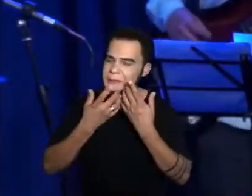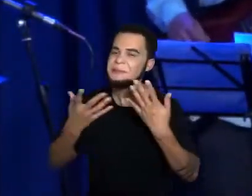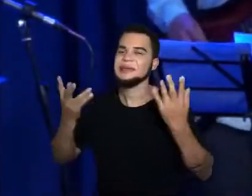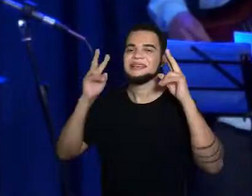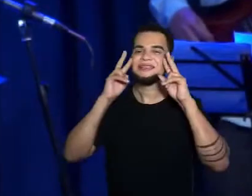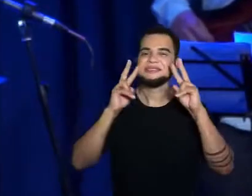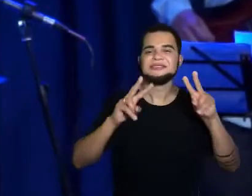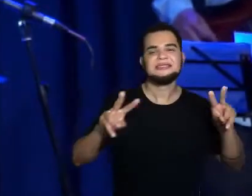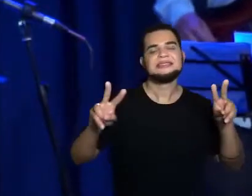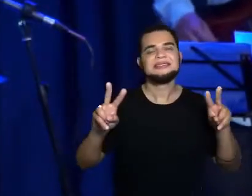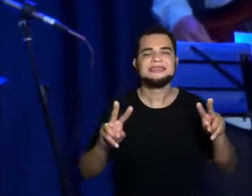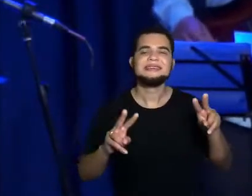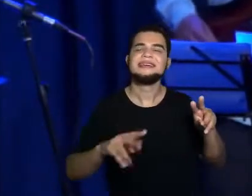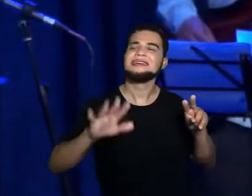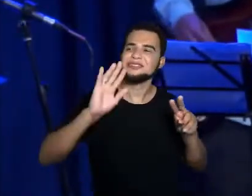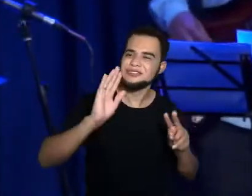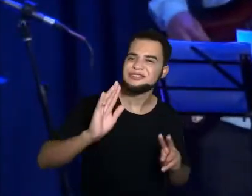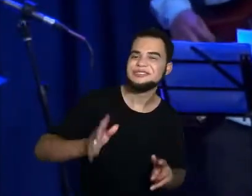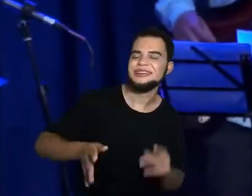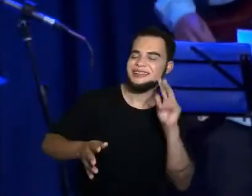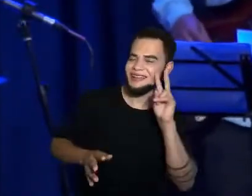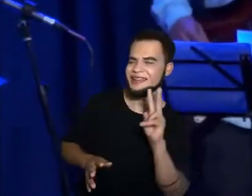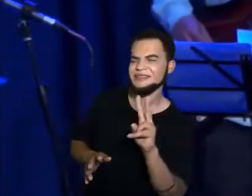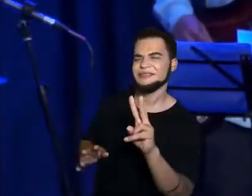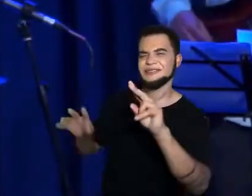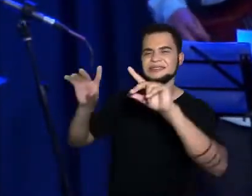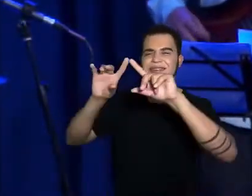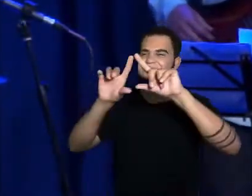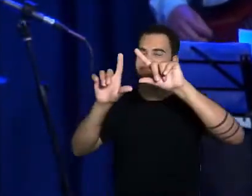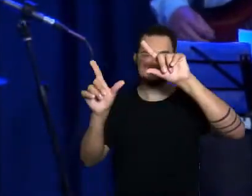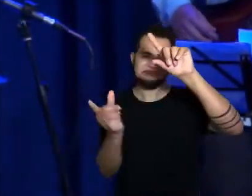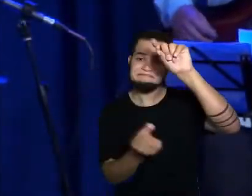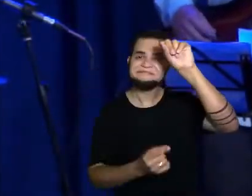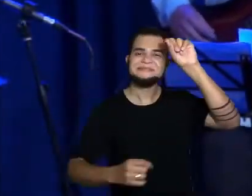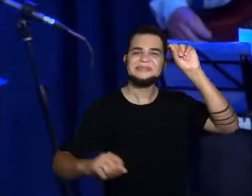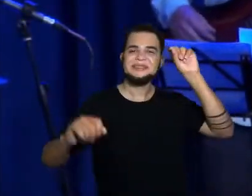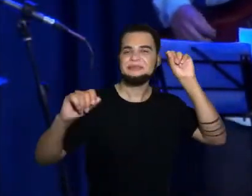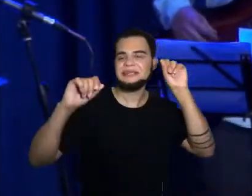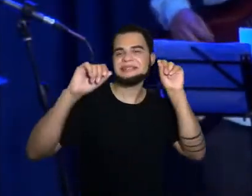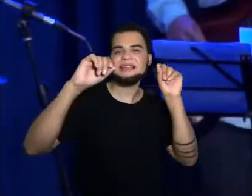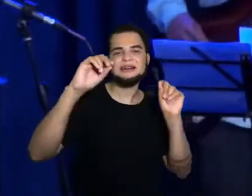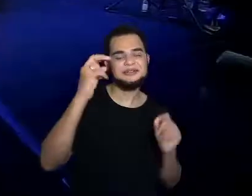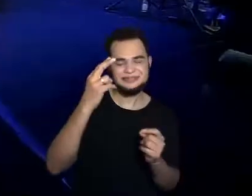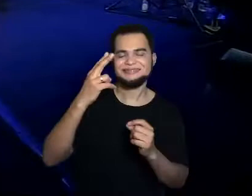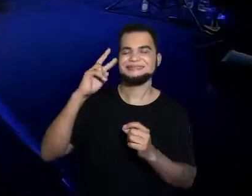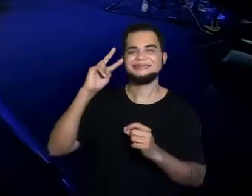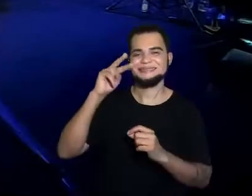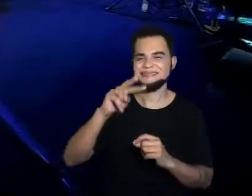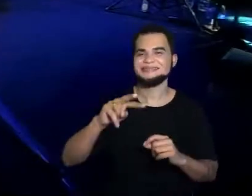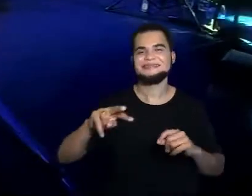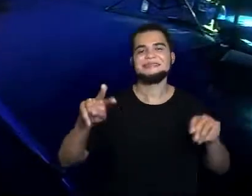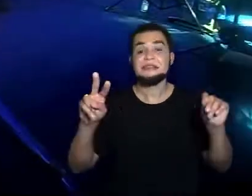sábia, sabia já. A lua só olhou pro sol, a chuva